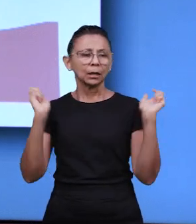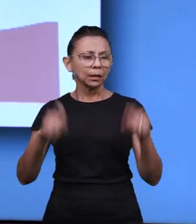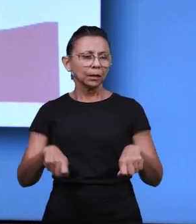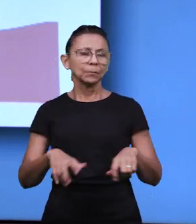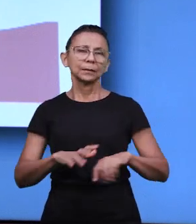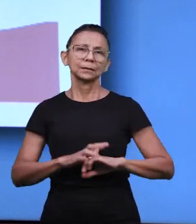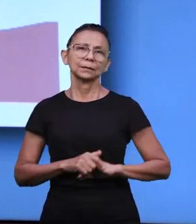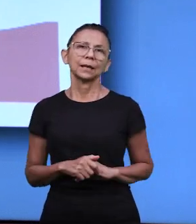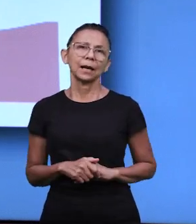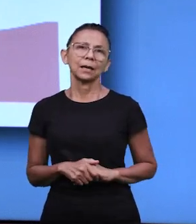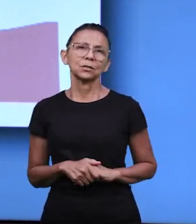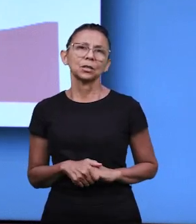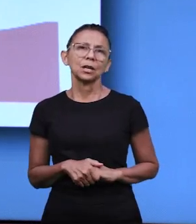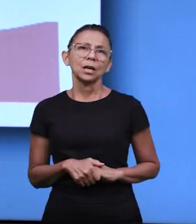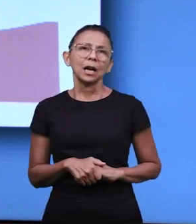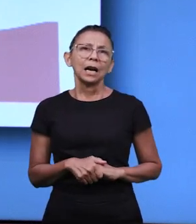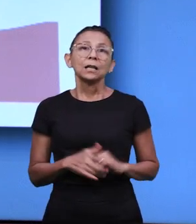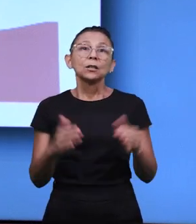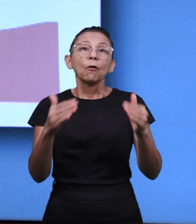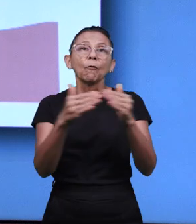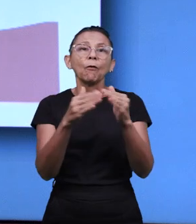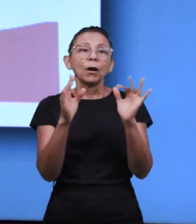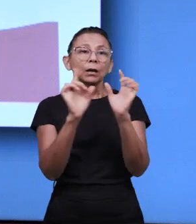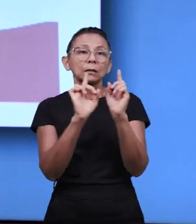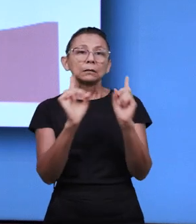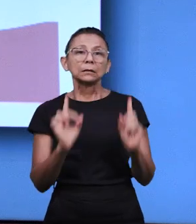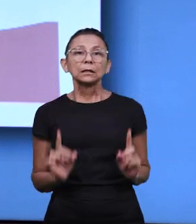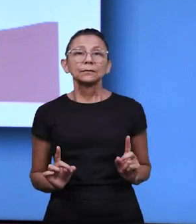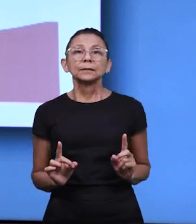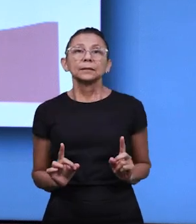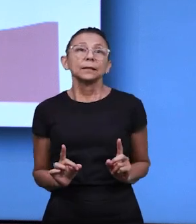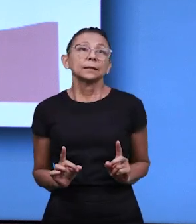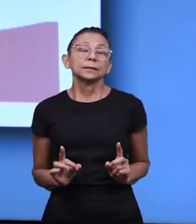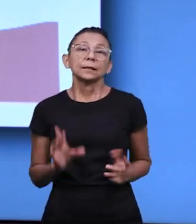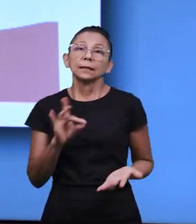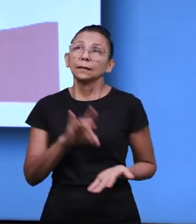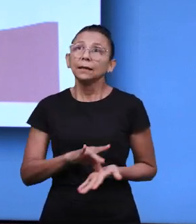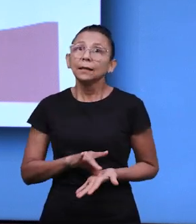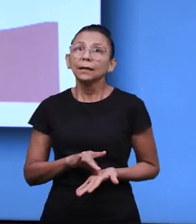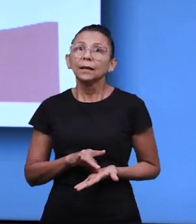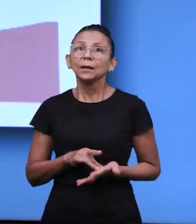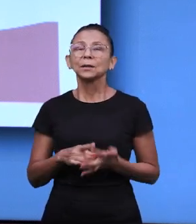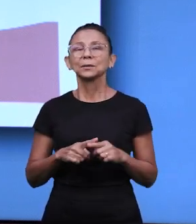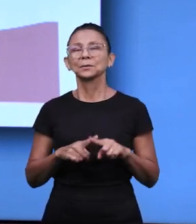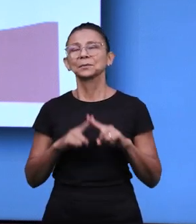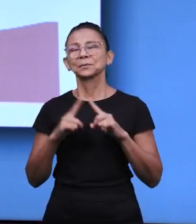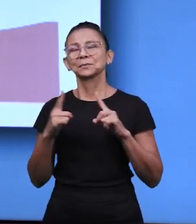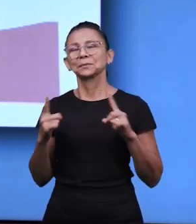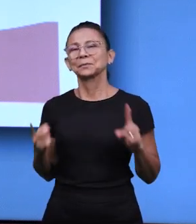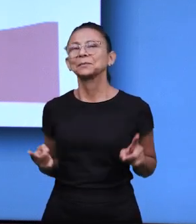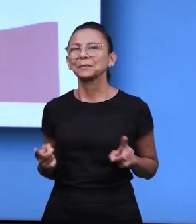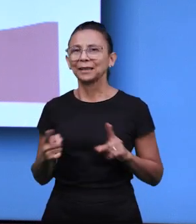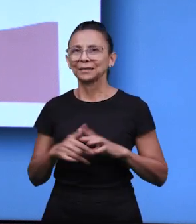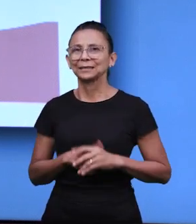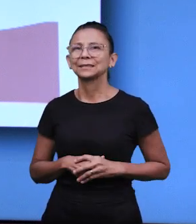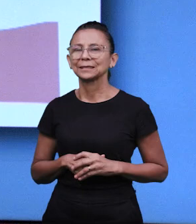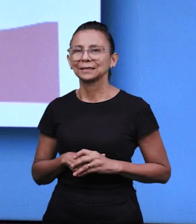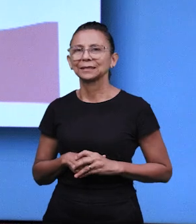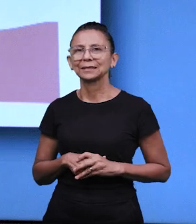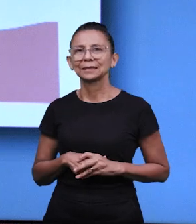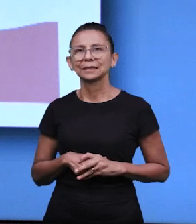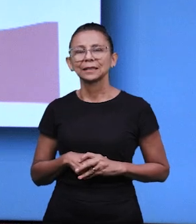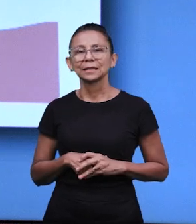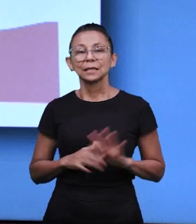preso às inabilidades, porque elas estão ali, estão presentes. Mas as habilidades é que